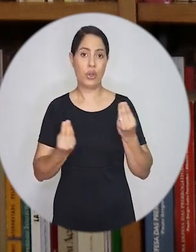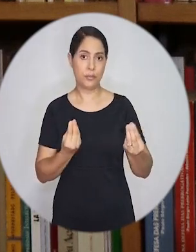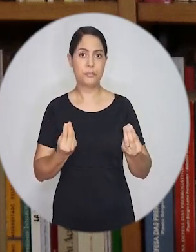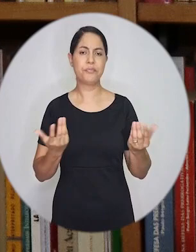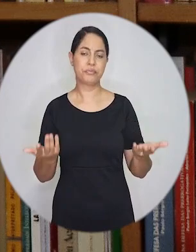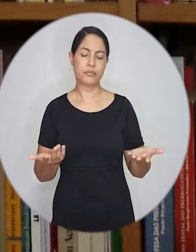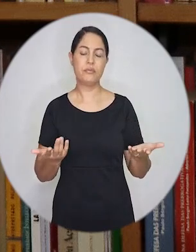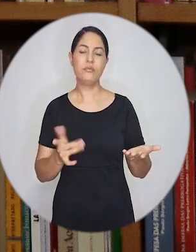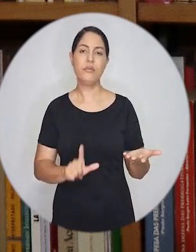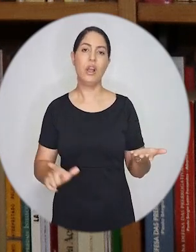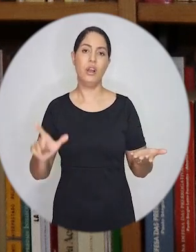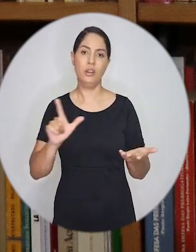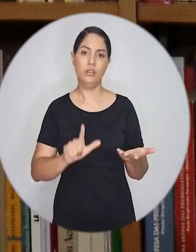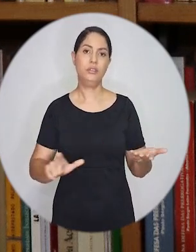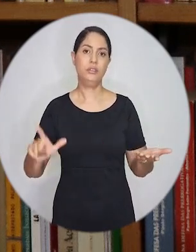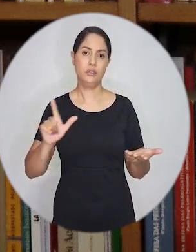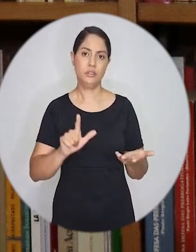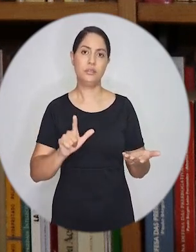de conduzir,